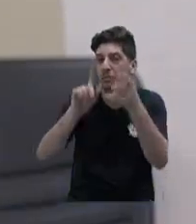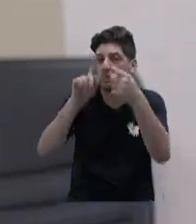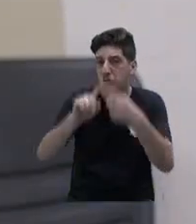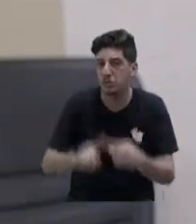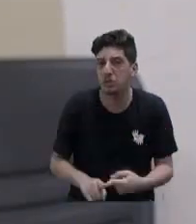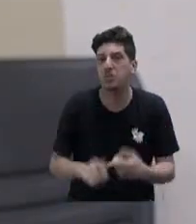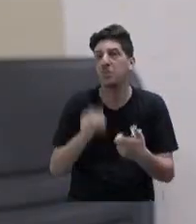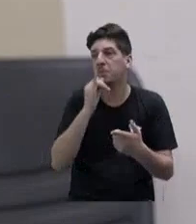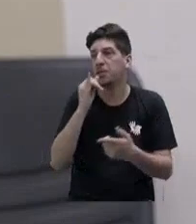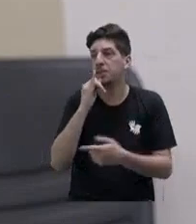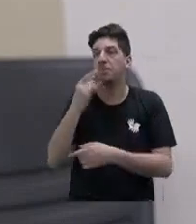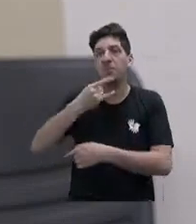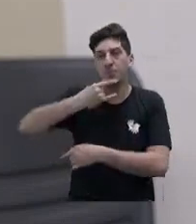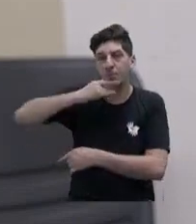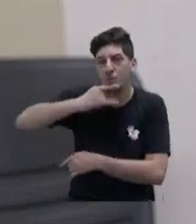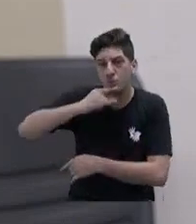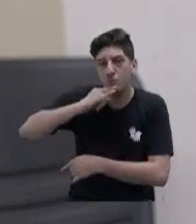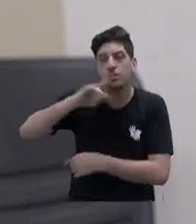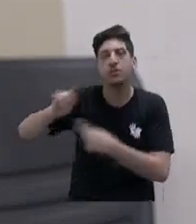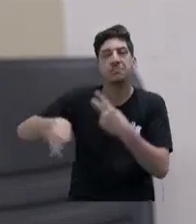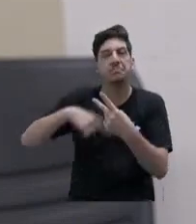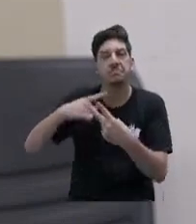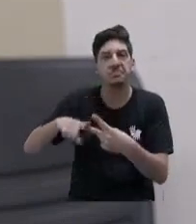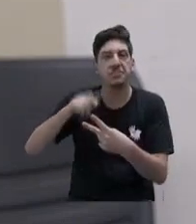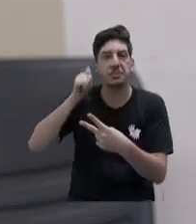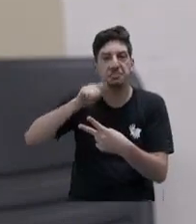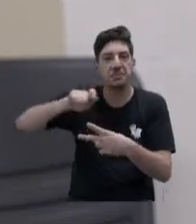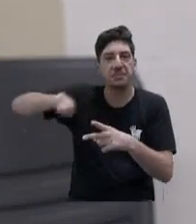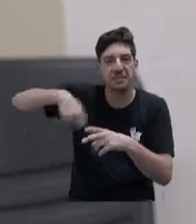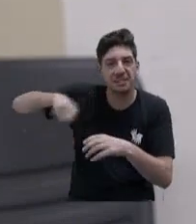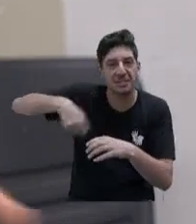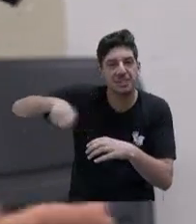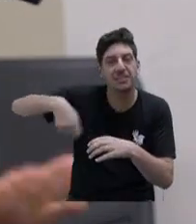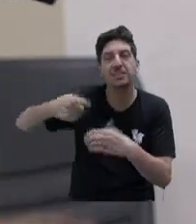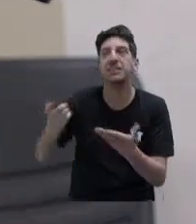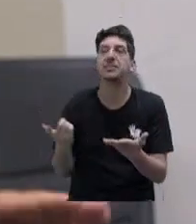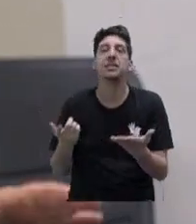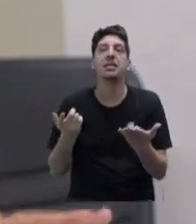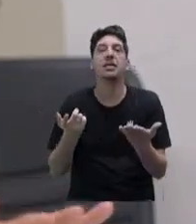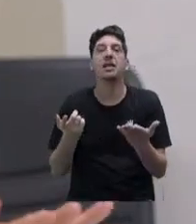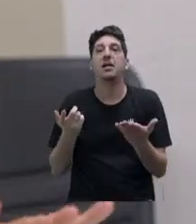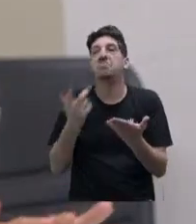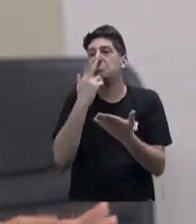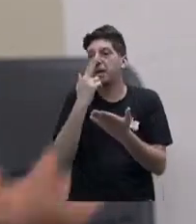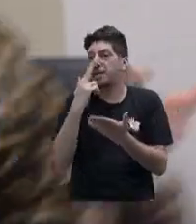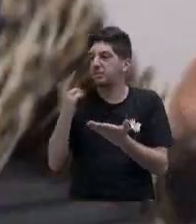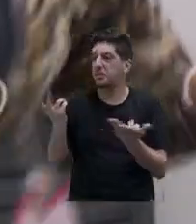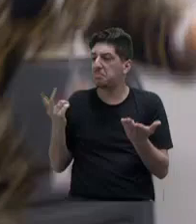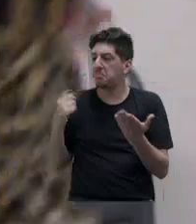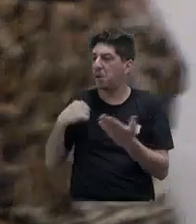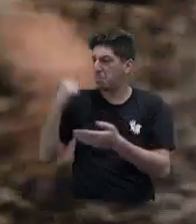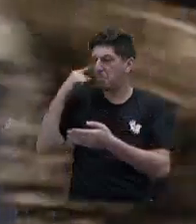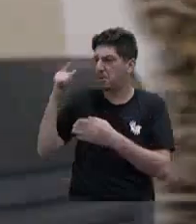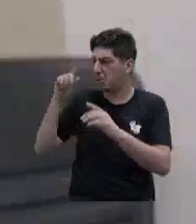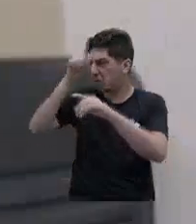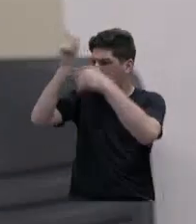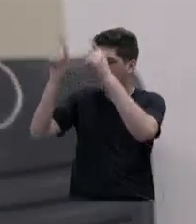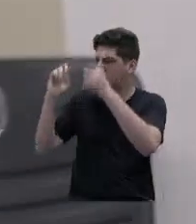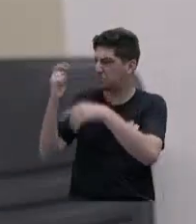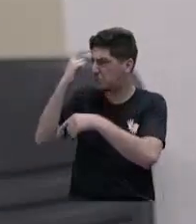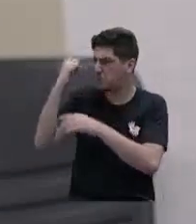a cachaça, de quem da cozinheira, que nunca se entendeu como um processo criativo